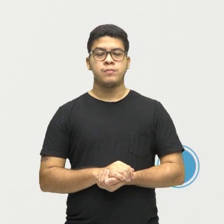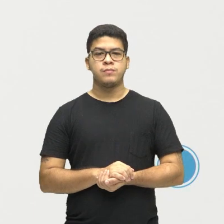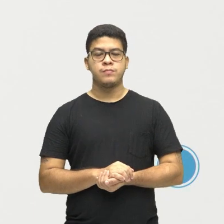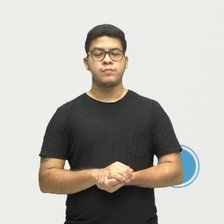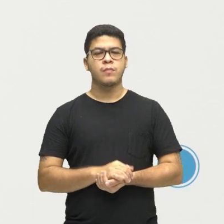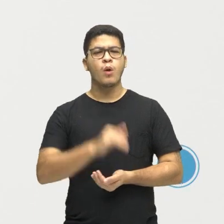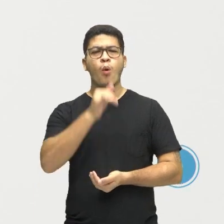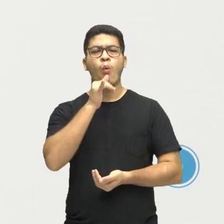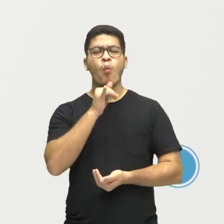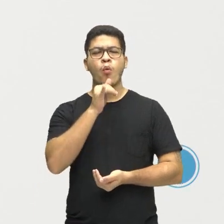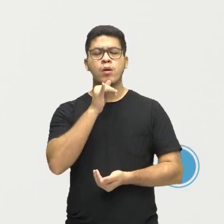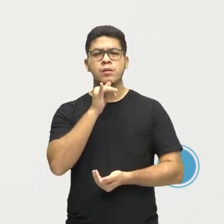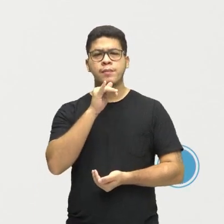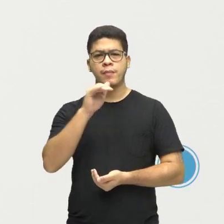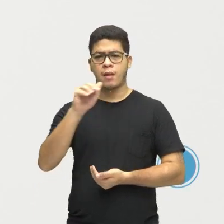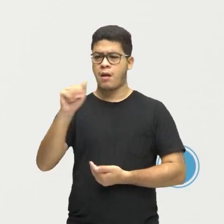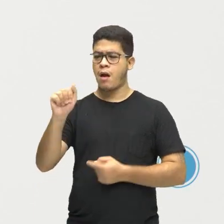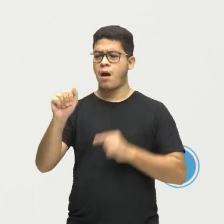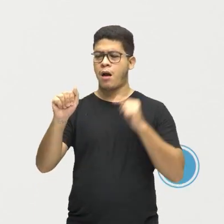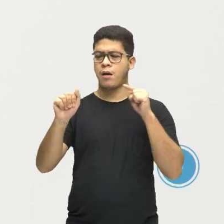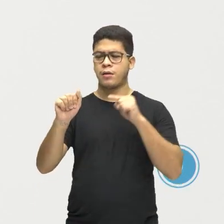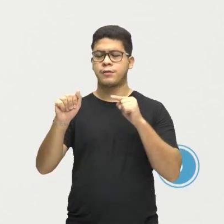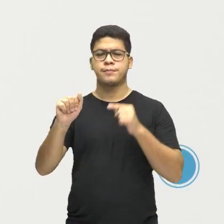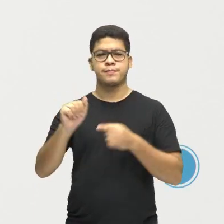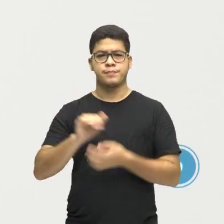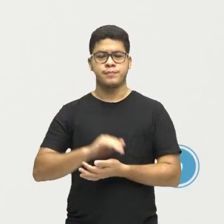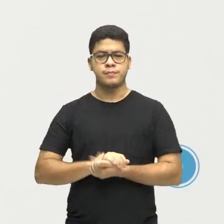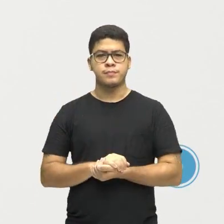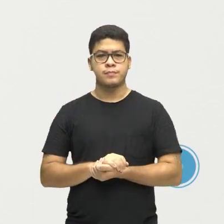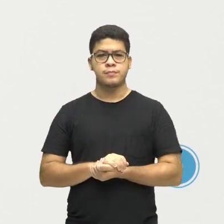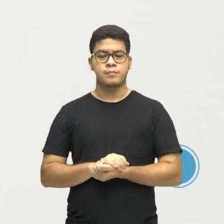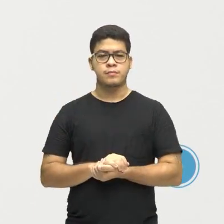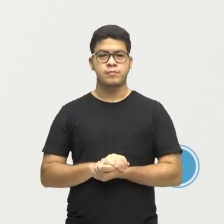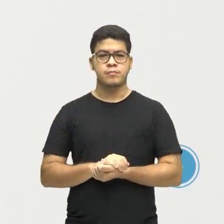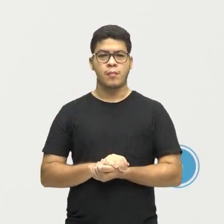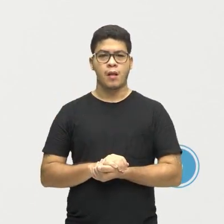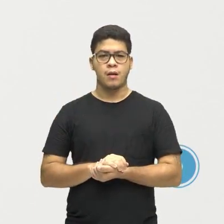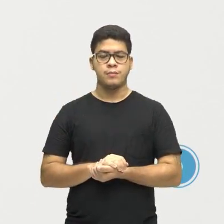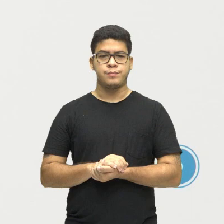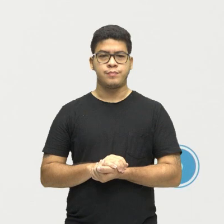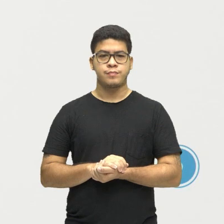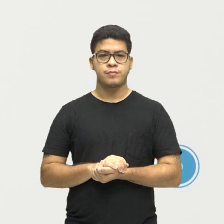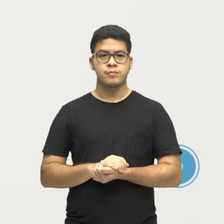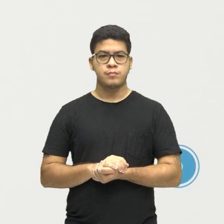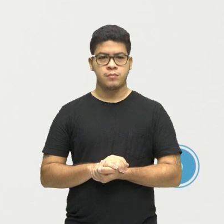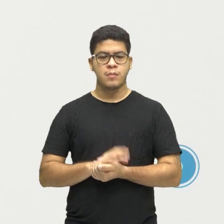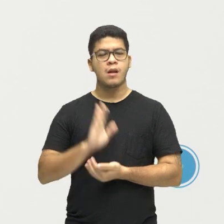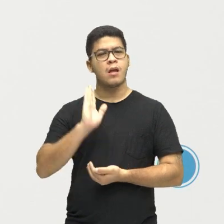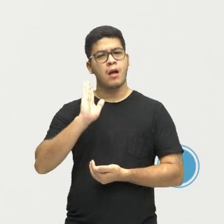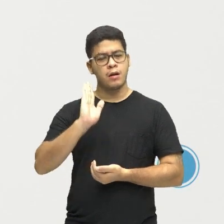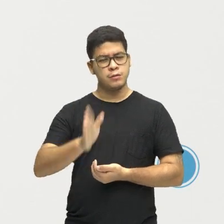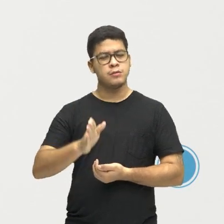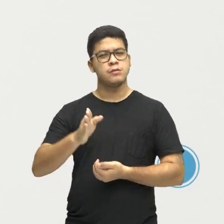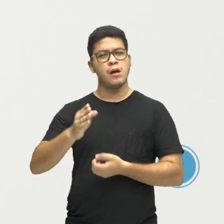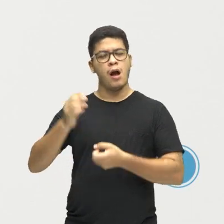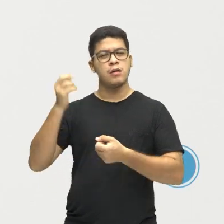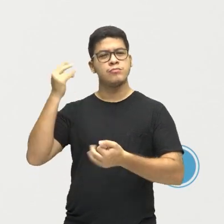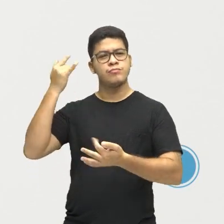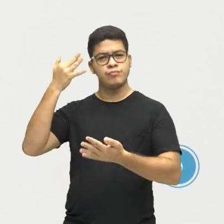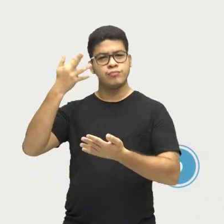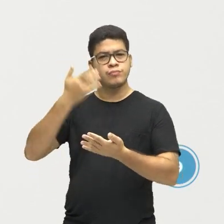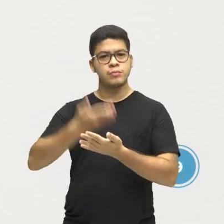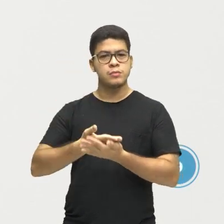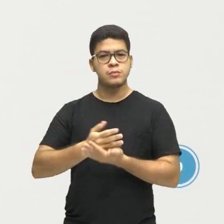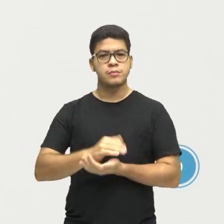Aqui nós temos alguns exemplos. Vamos fazer essa letra A aqui para a gente praticar um pouquinho, tá? Tudo que já foi dito até